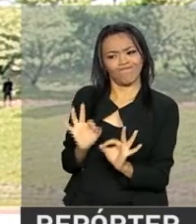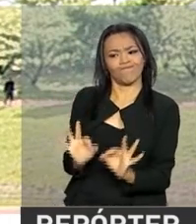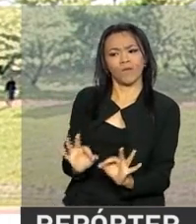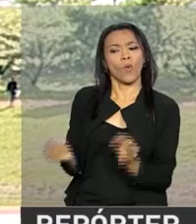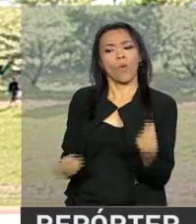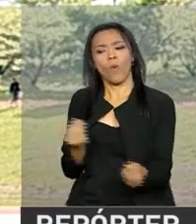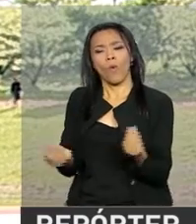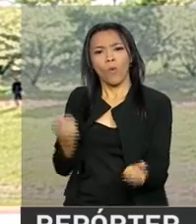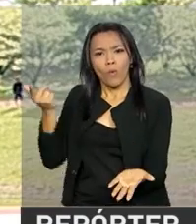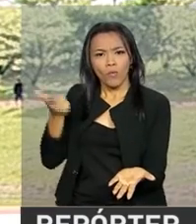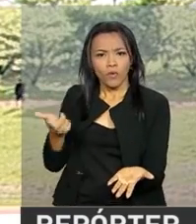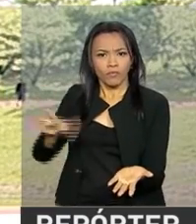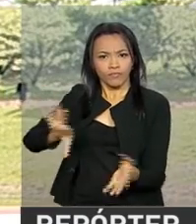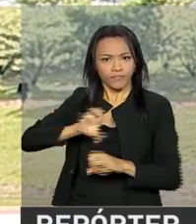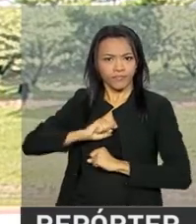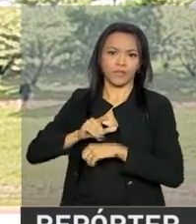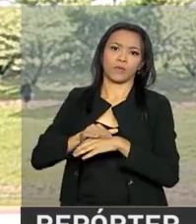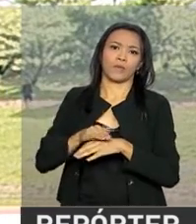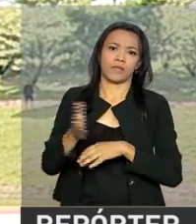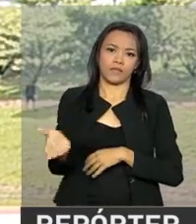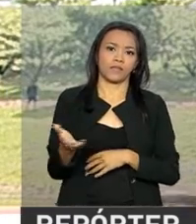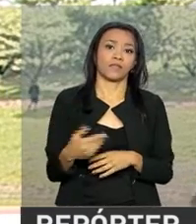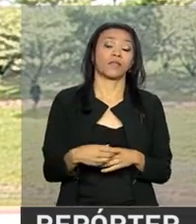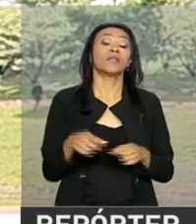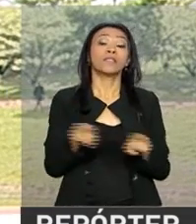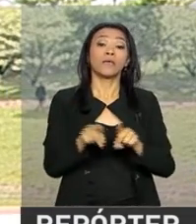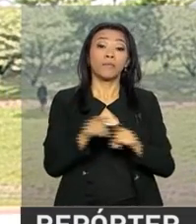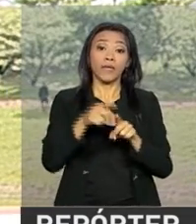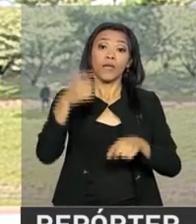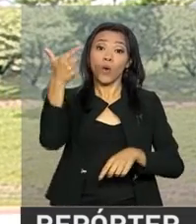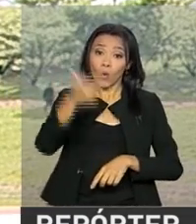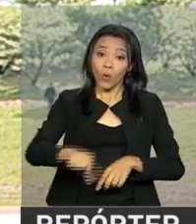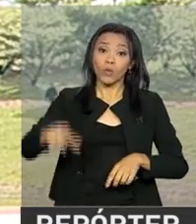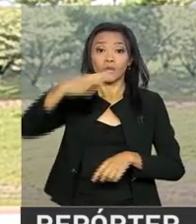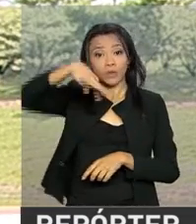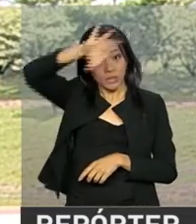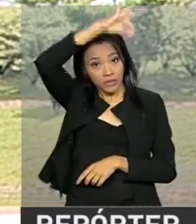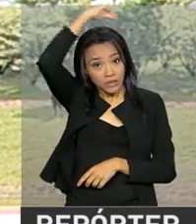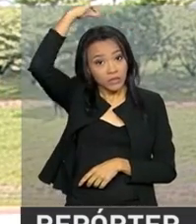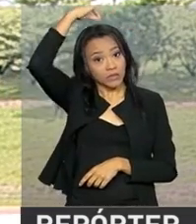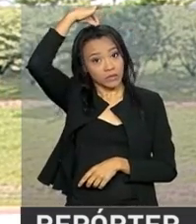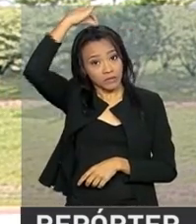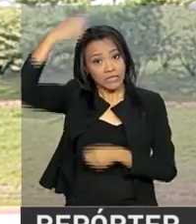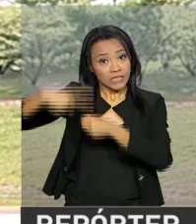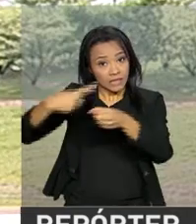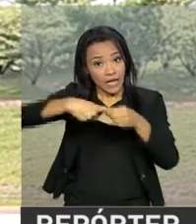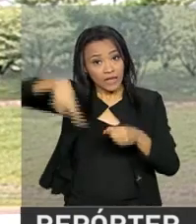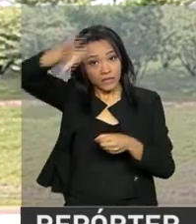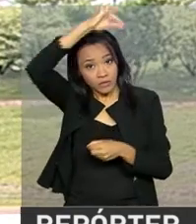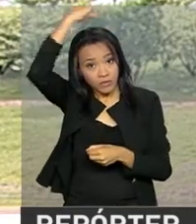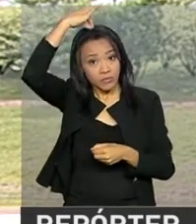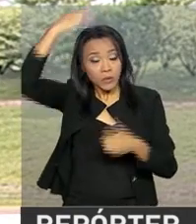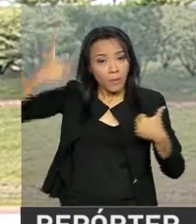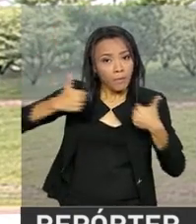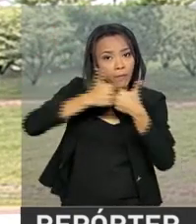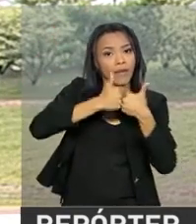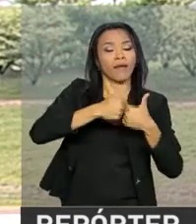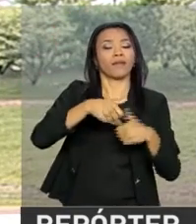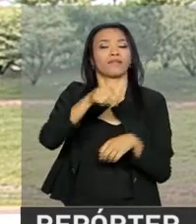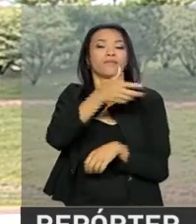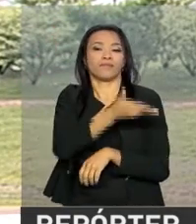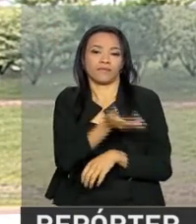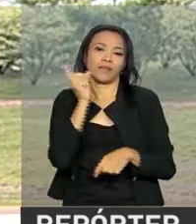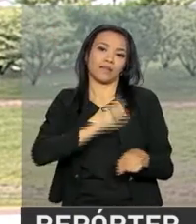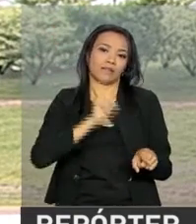origem. Municípios do Espírito Santo, próximos a Minas, também registraram suspeitas. 6 notificações em